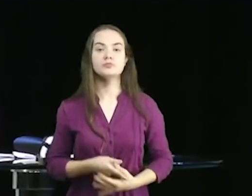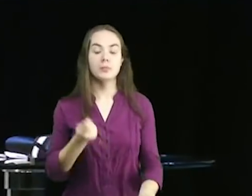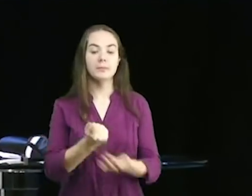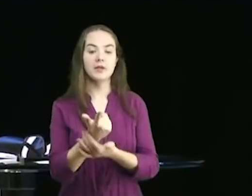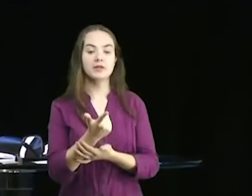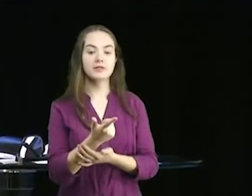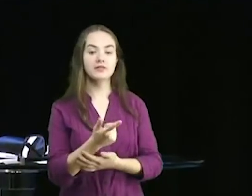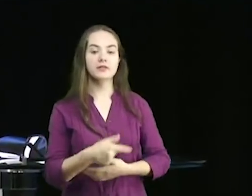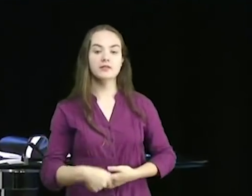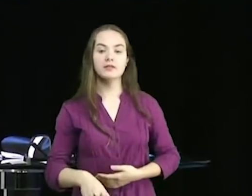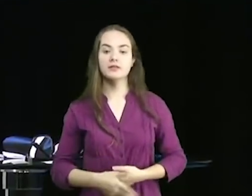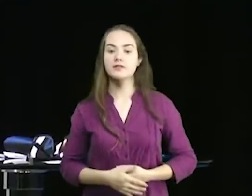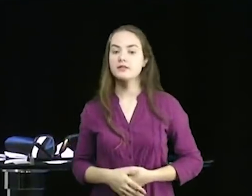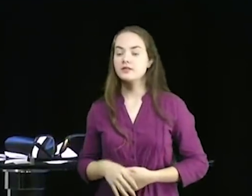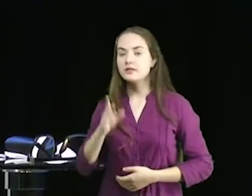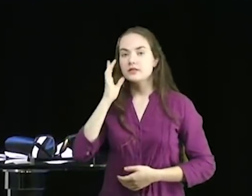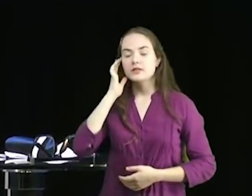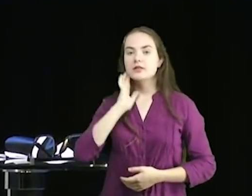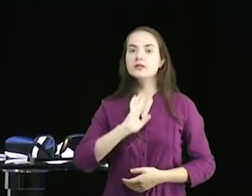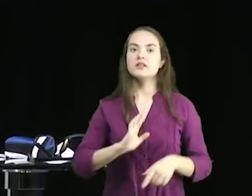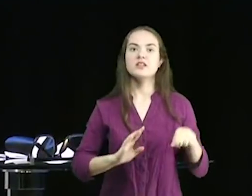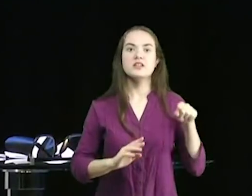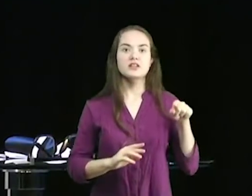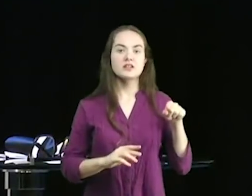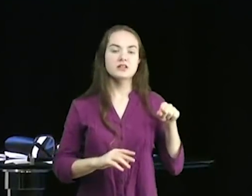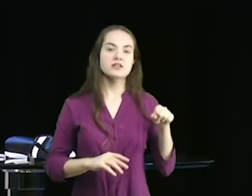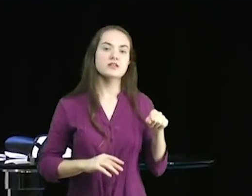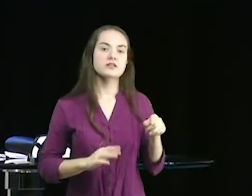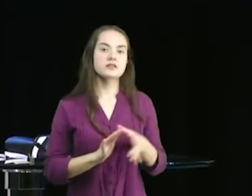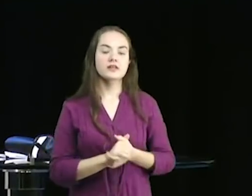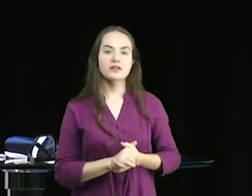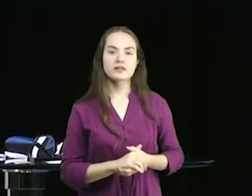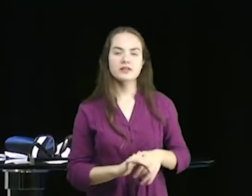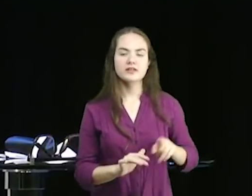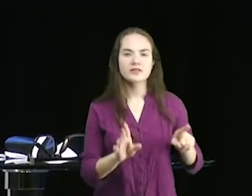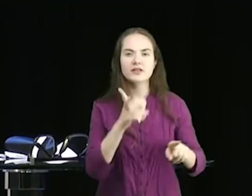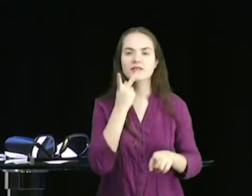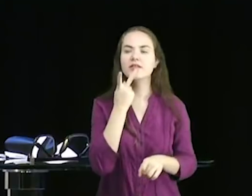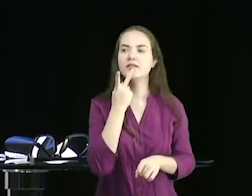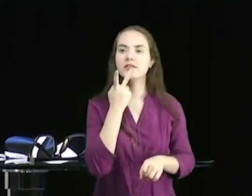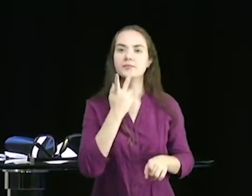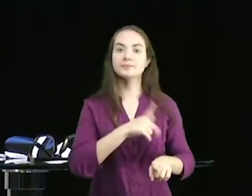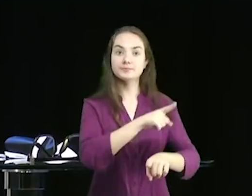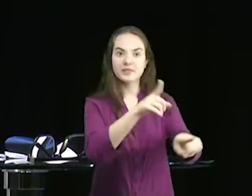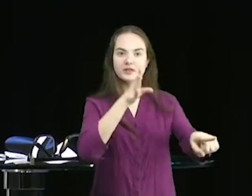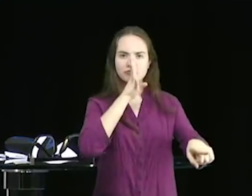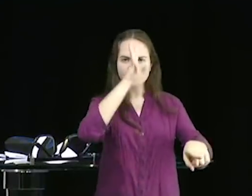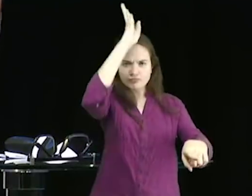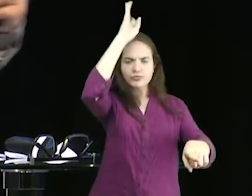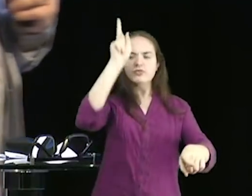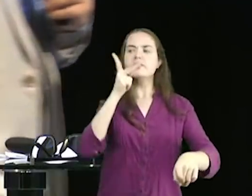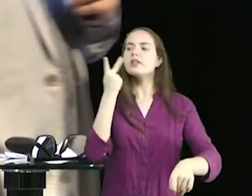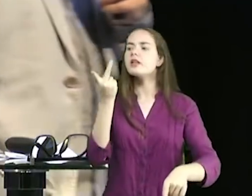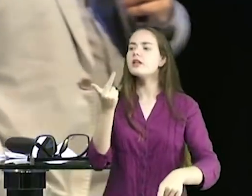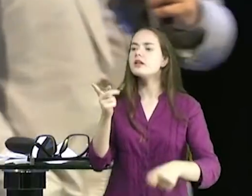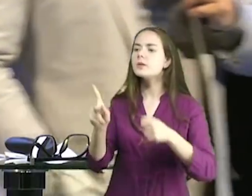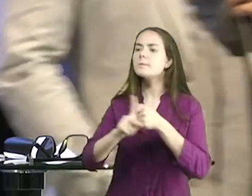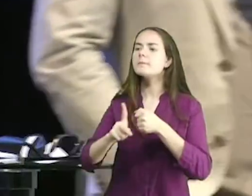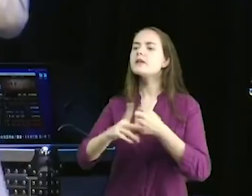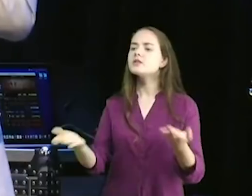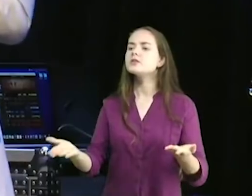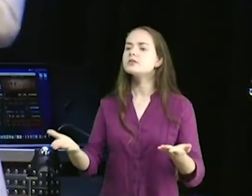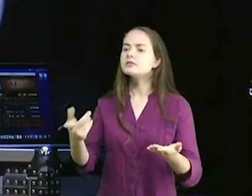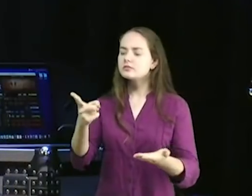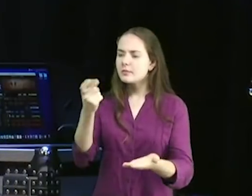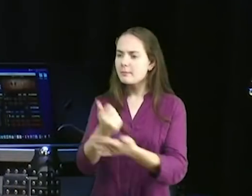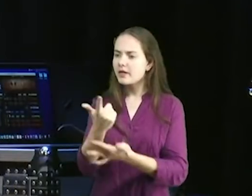assim, teu mestre não paga o imposto não? Ele não é crente não? Aí Pedro entra em casa meio afobado,